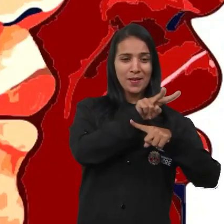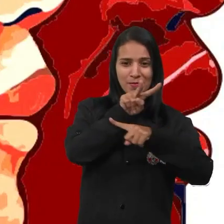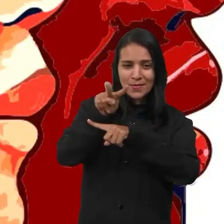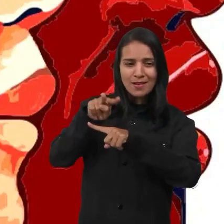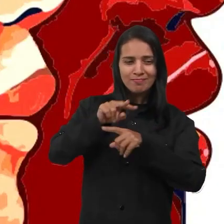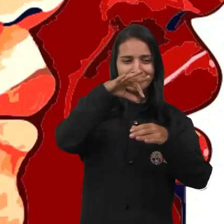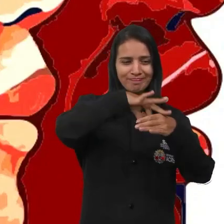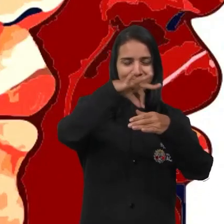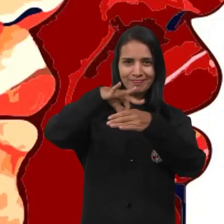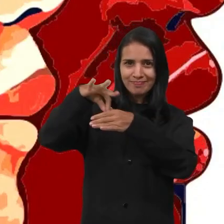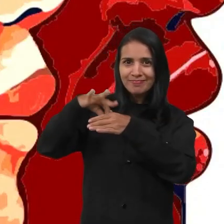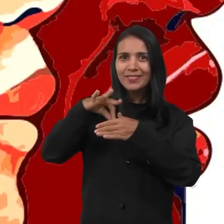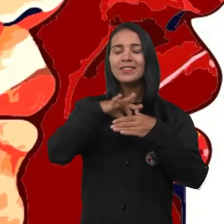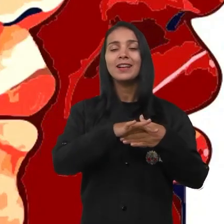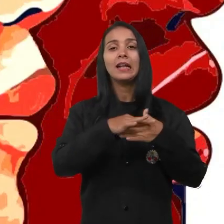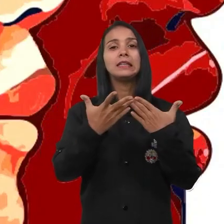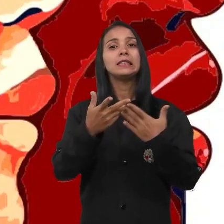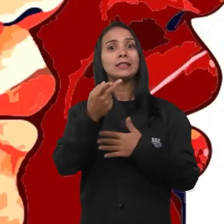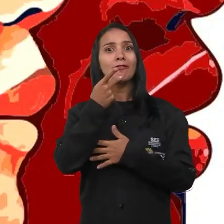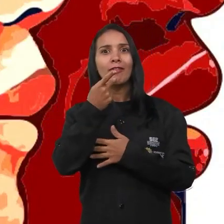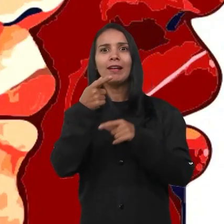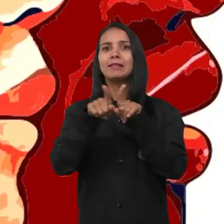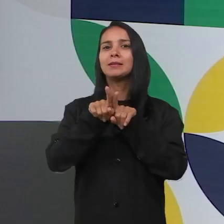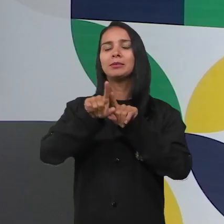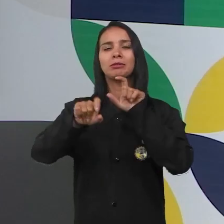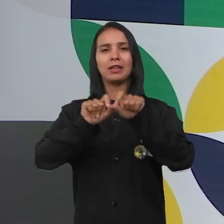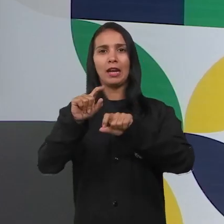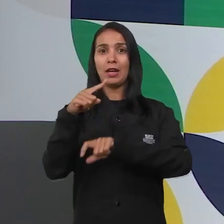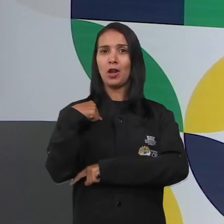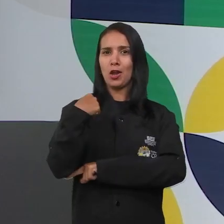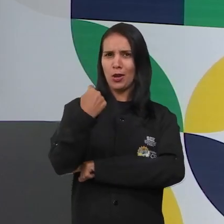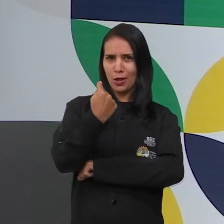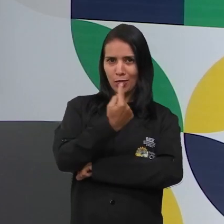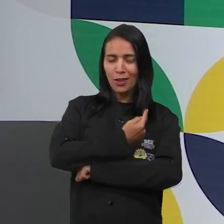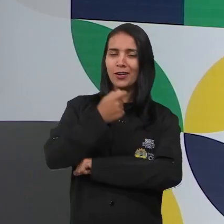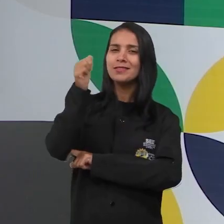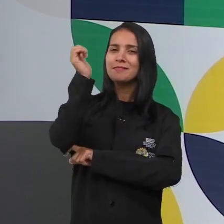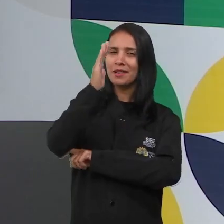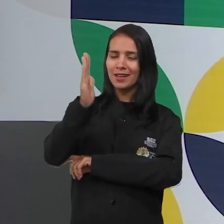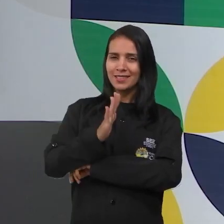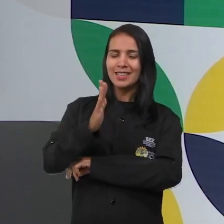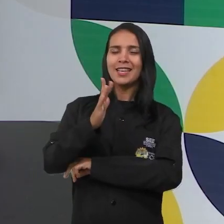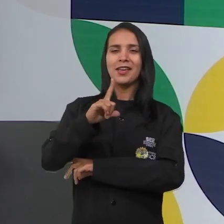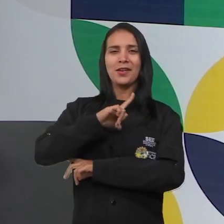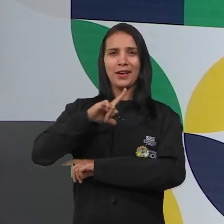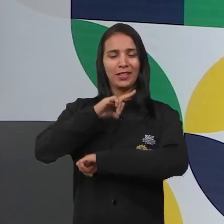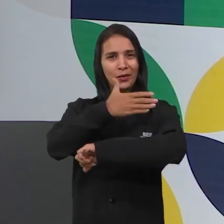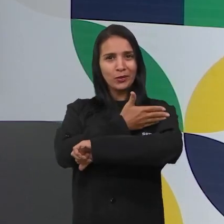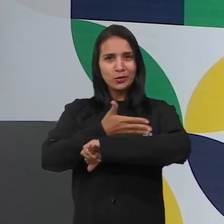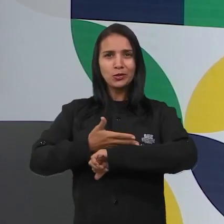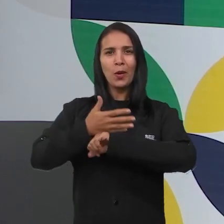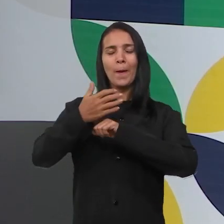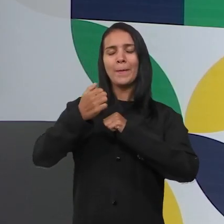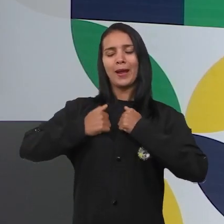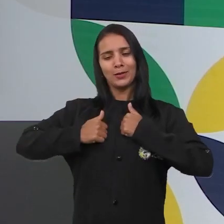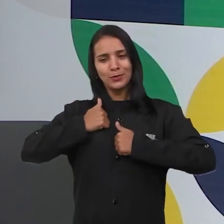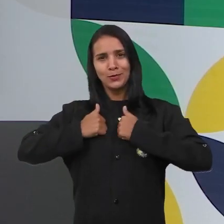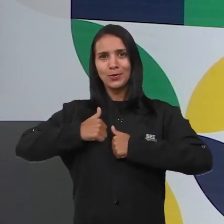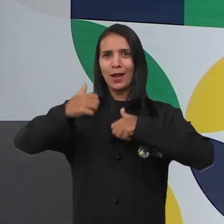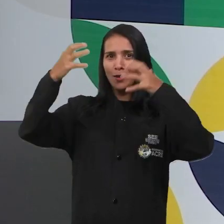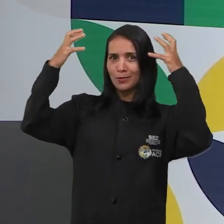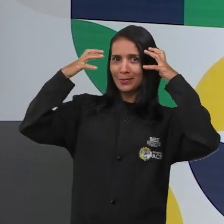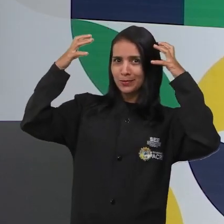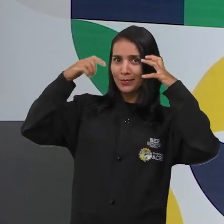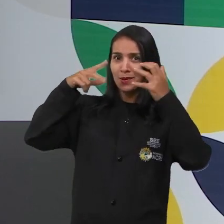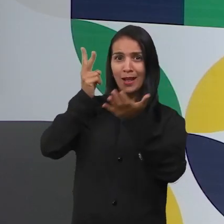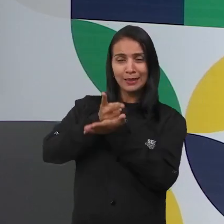e falam que o hábito dos brasileiros de tomar banho todos os dias, inclusive até mais que uma vez por dia, é um